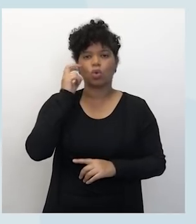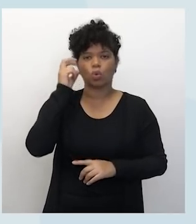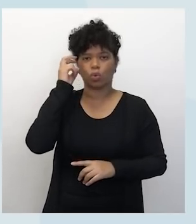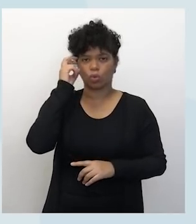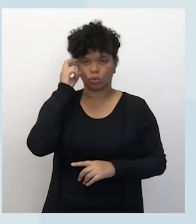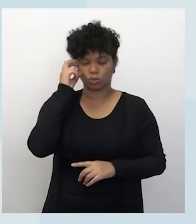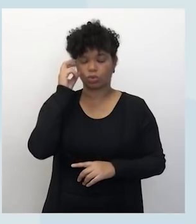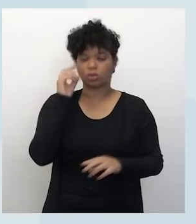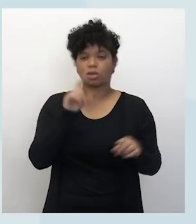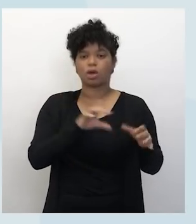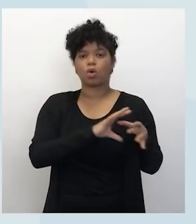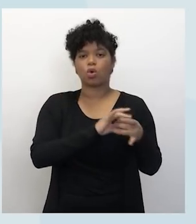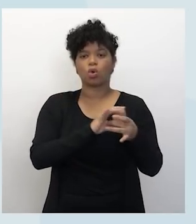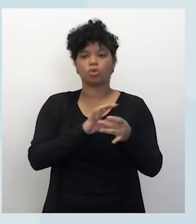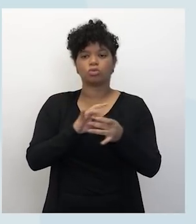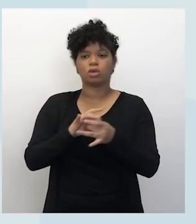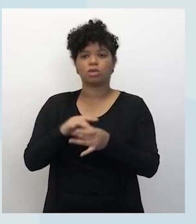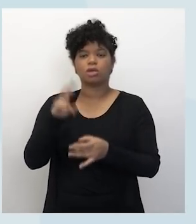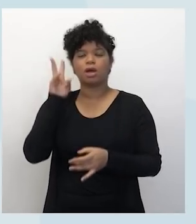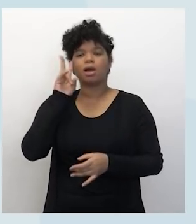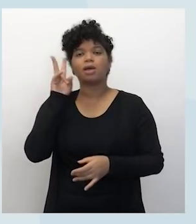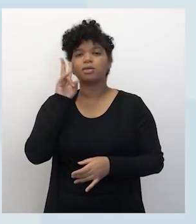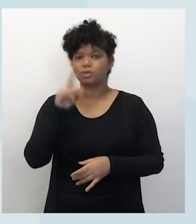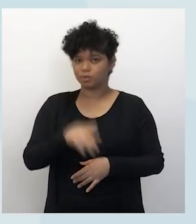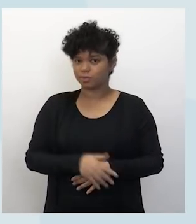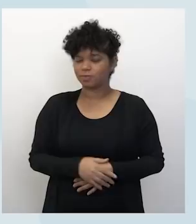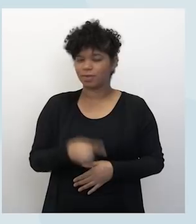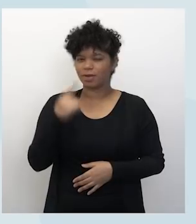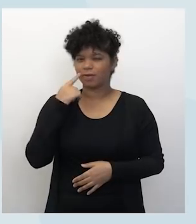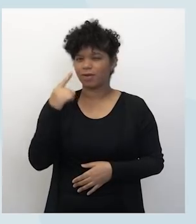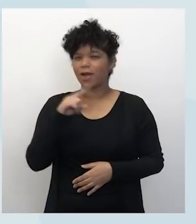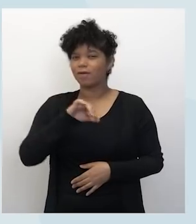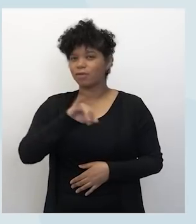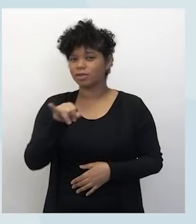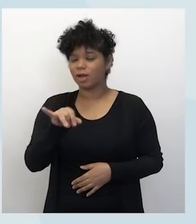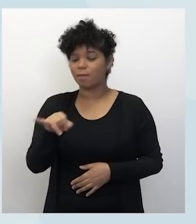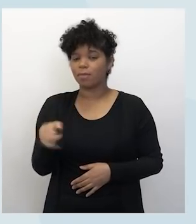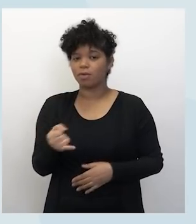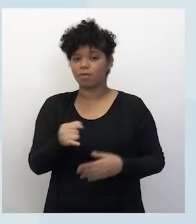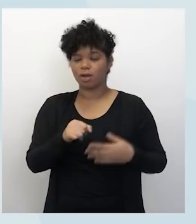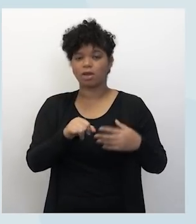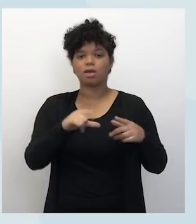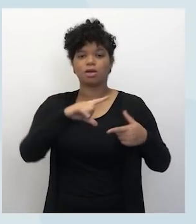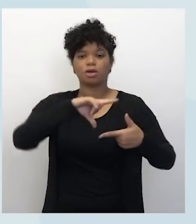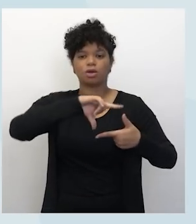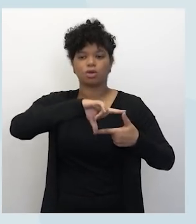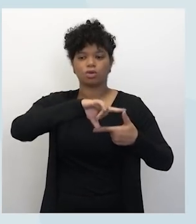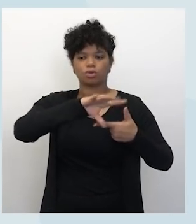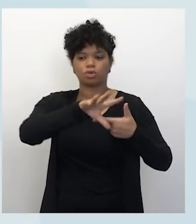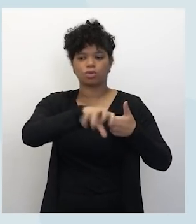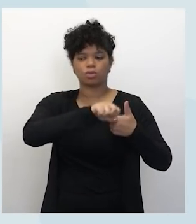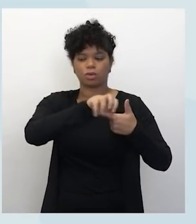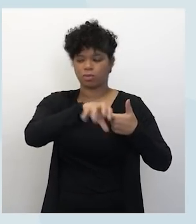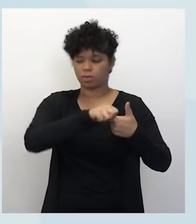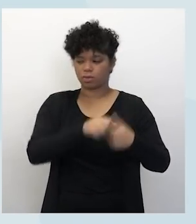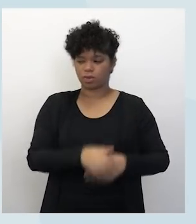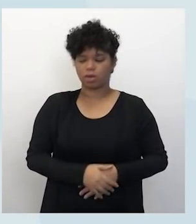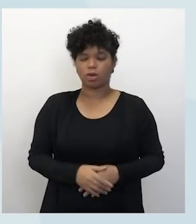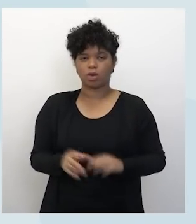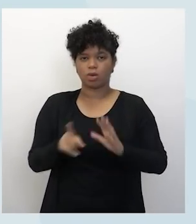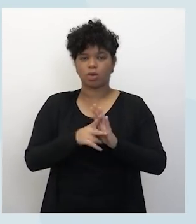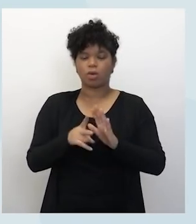seu contexto histórico, né? Dei um print na tela aí, pros. E o objetivo: identificar os tempos